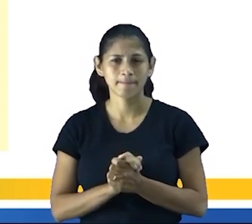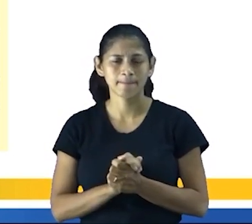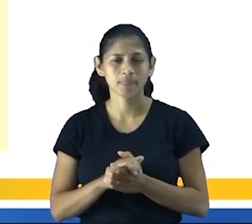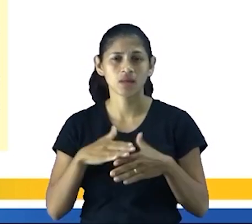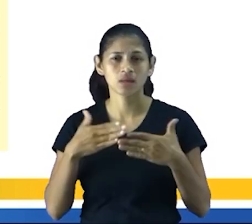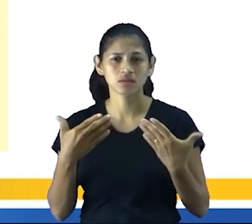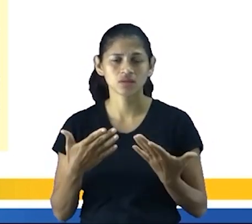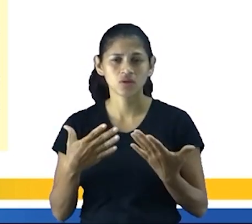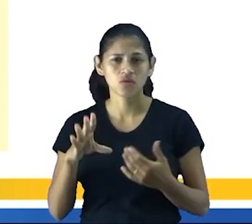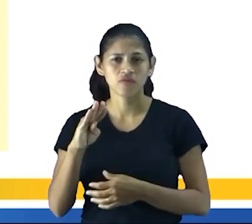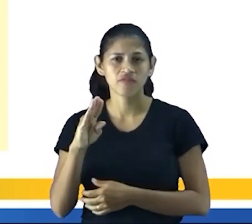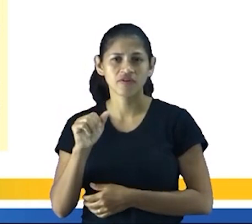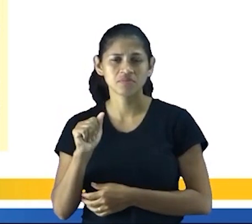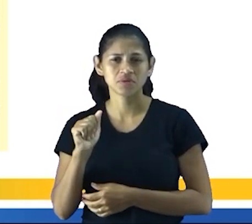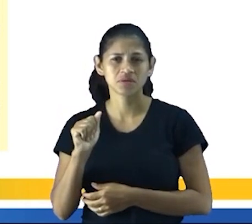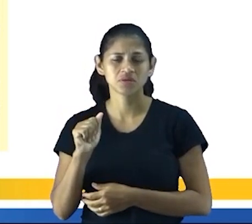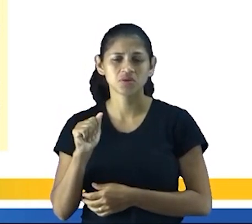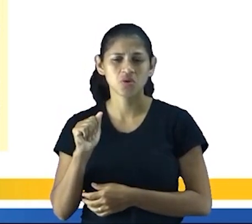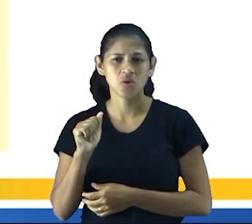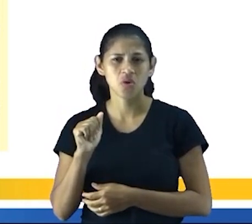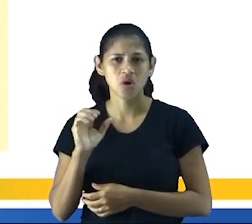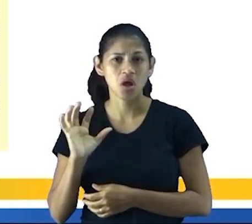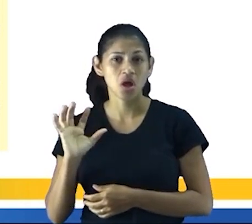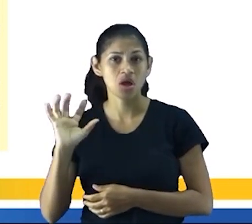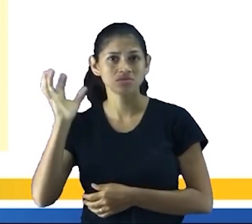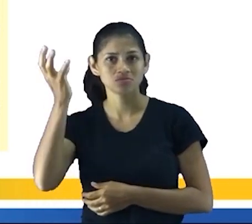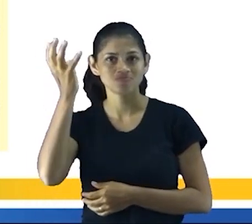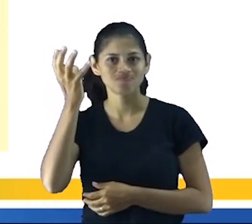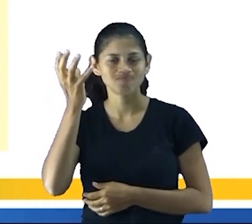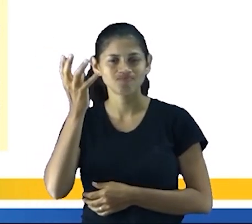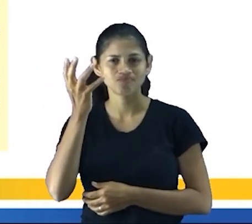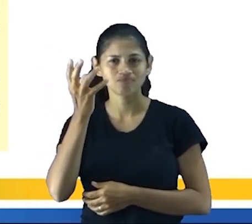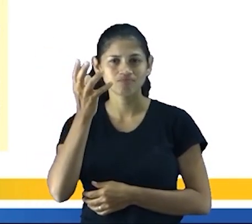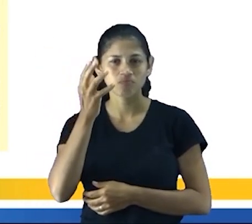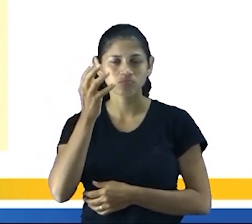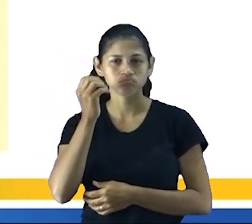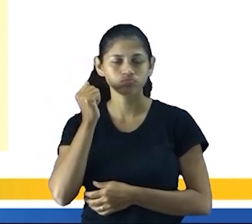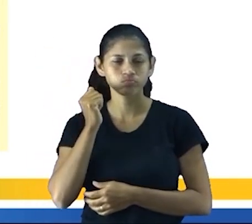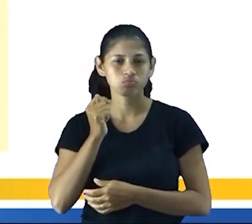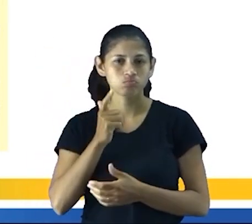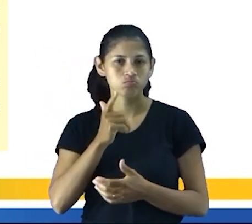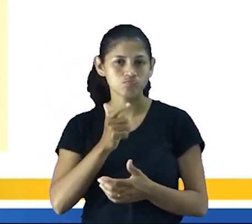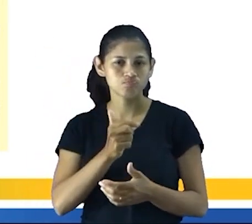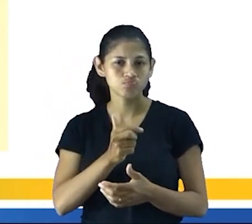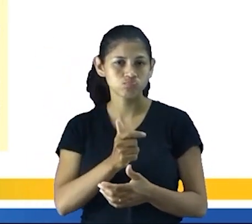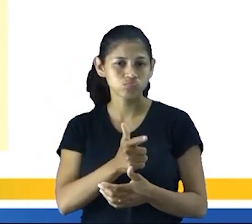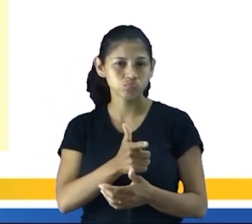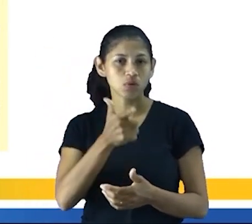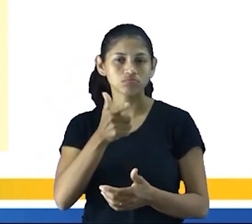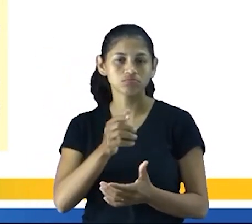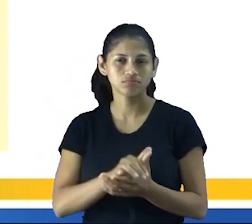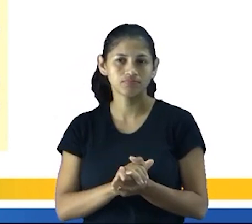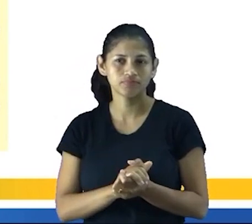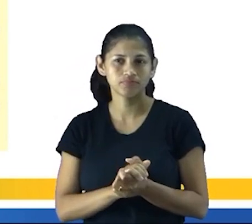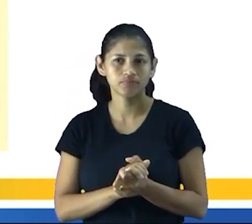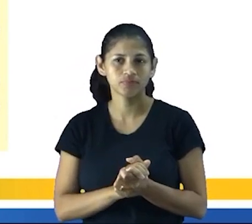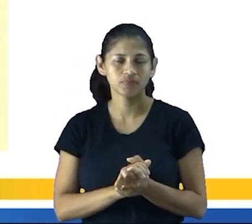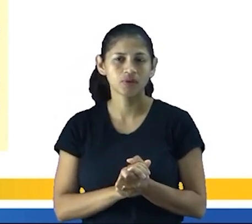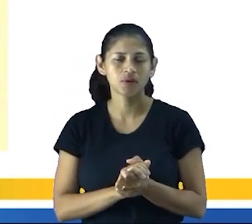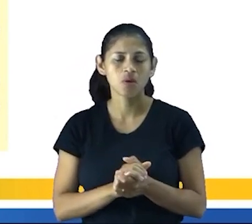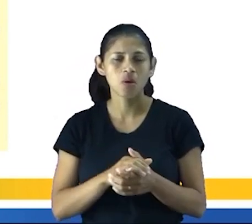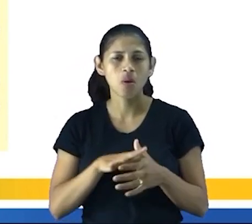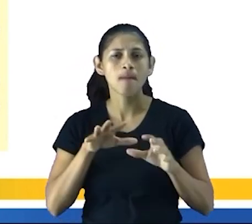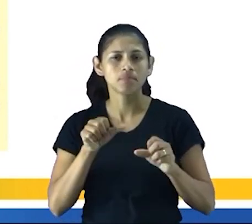resolveu matá-la. Foi buscar a espingarda de pederneira, lixou-a, limpou-a com